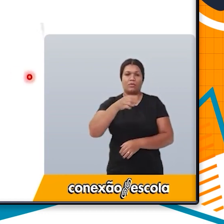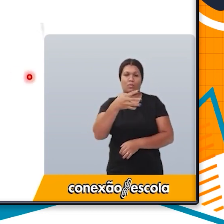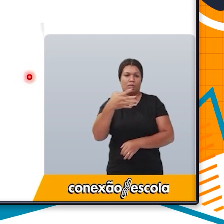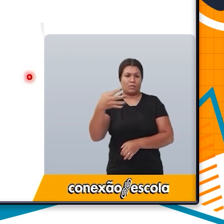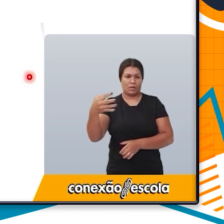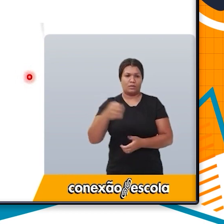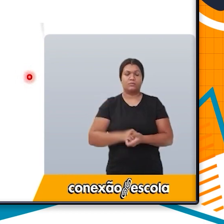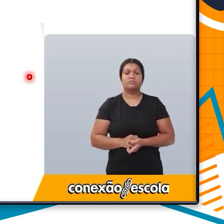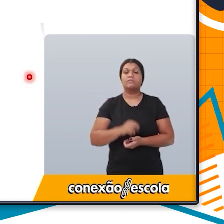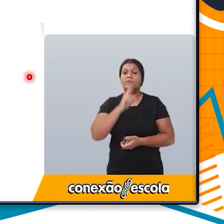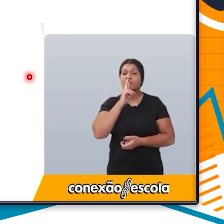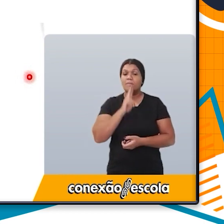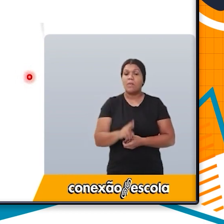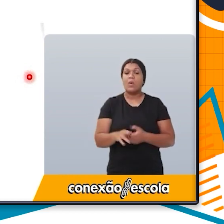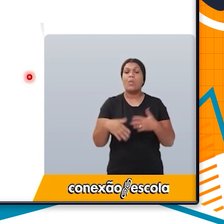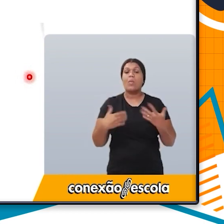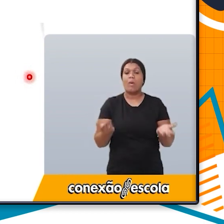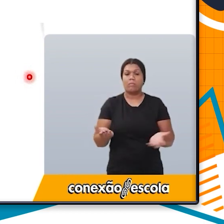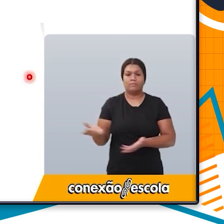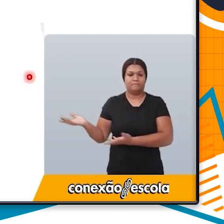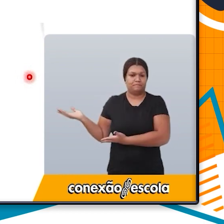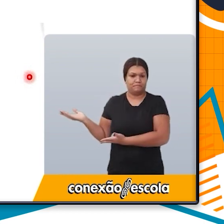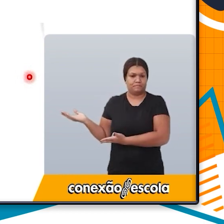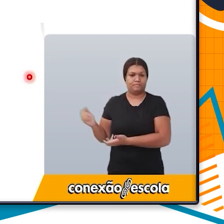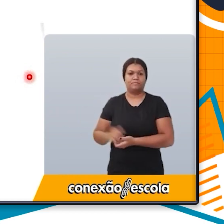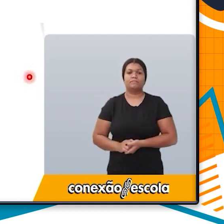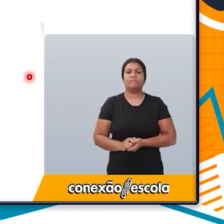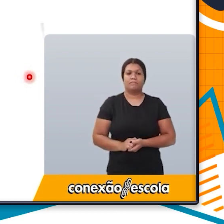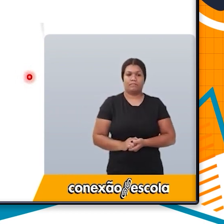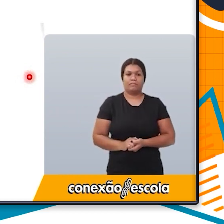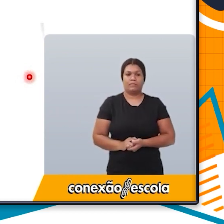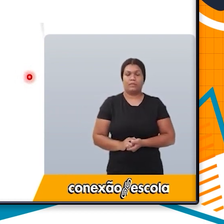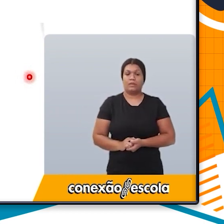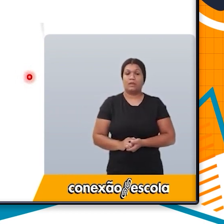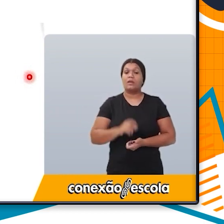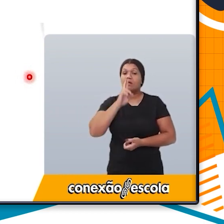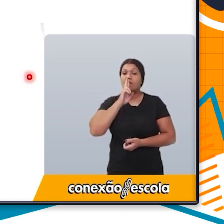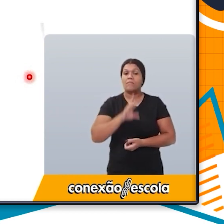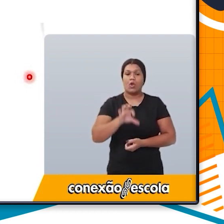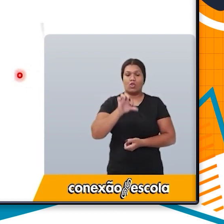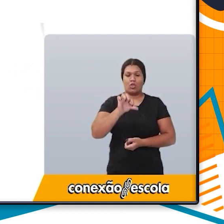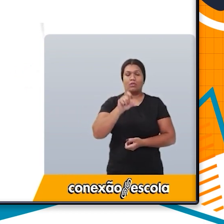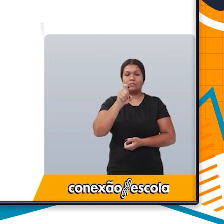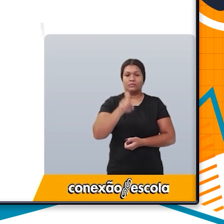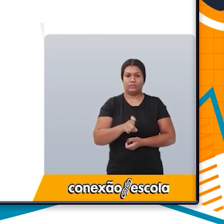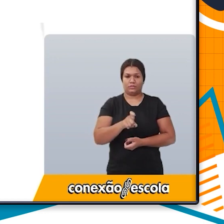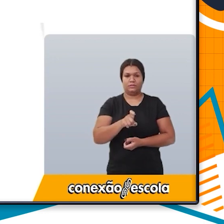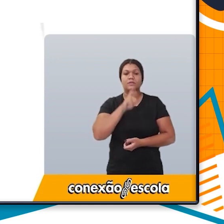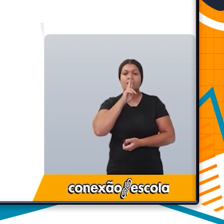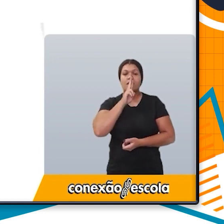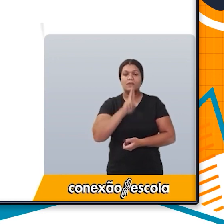0,44, vou ficar com 10x menos x, 9x.